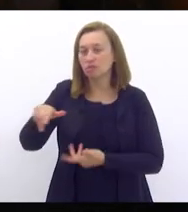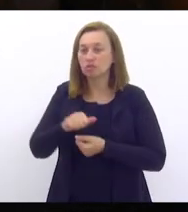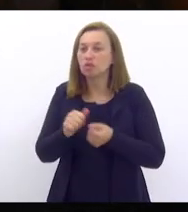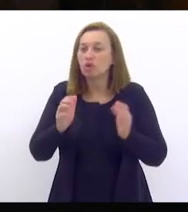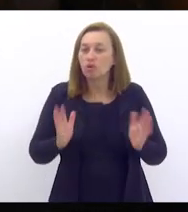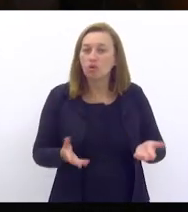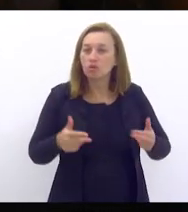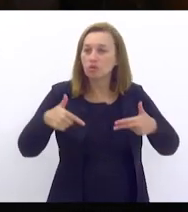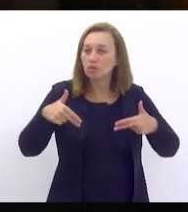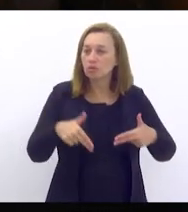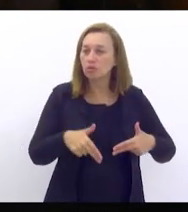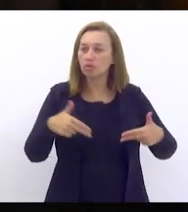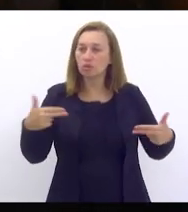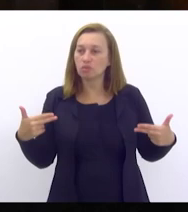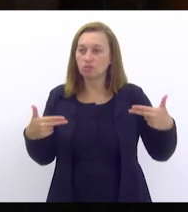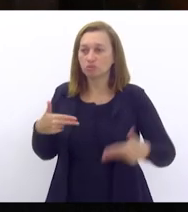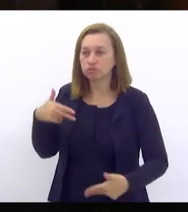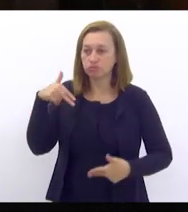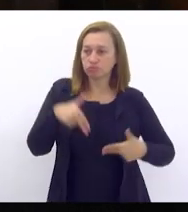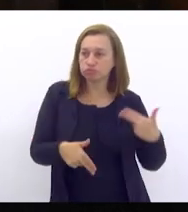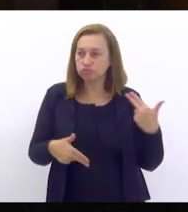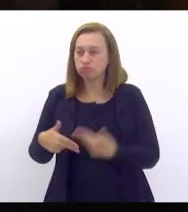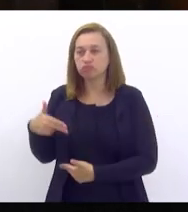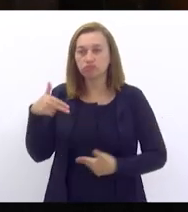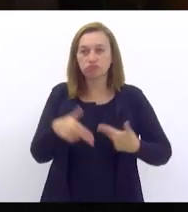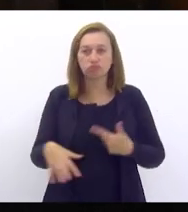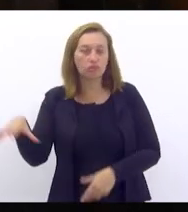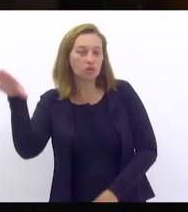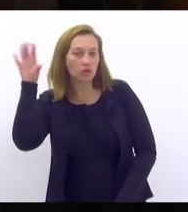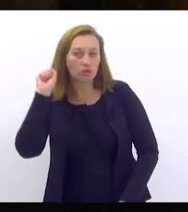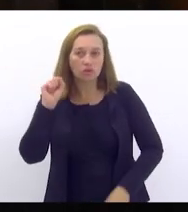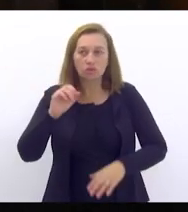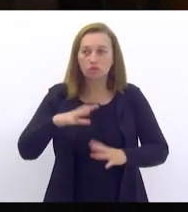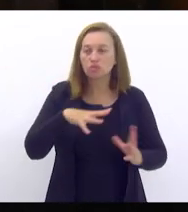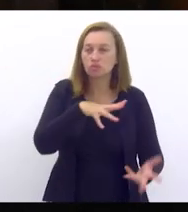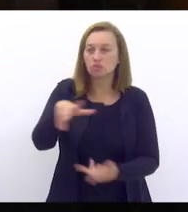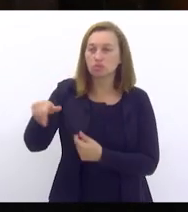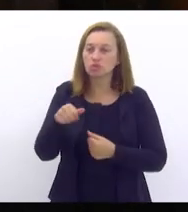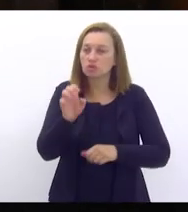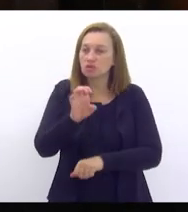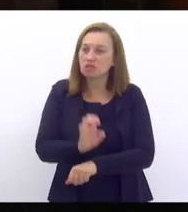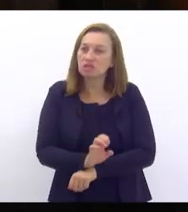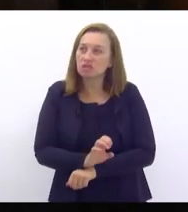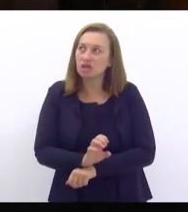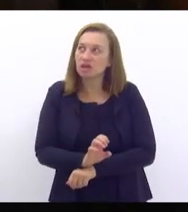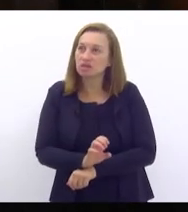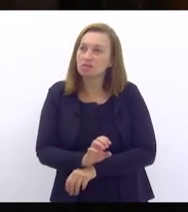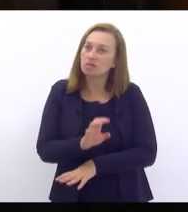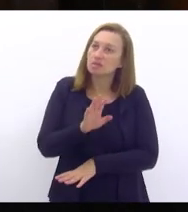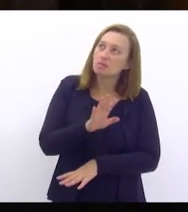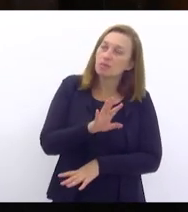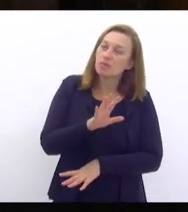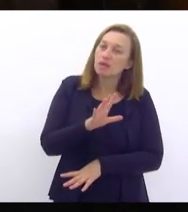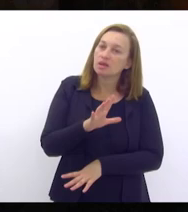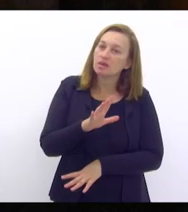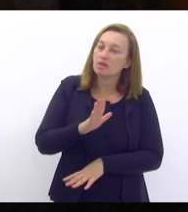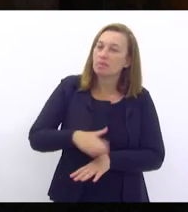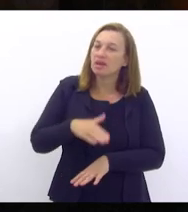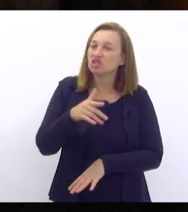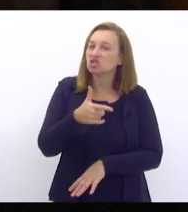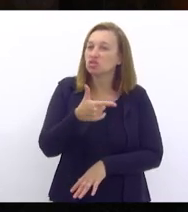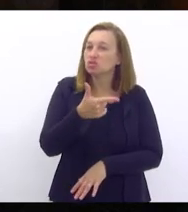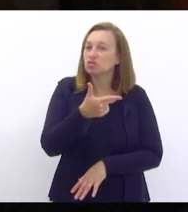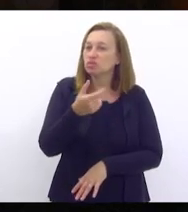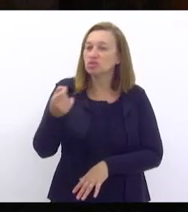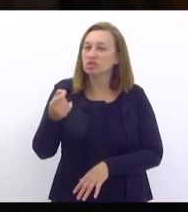Hoje, o hip-hop é o gênero musical mais ouvido do mundo. No nosso estado, dá-se conta de levantamentos onde há mais de